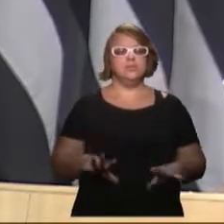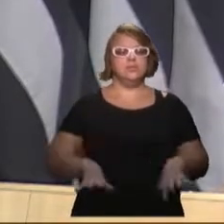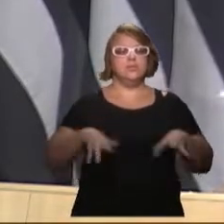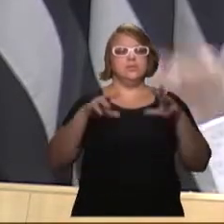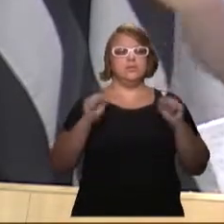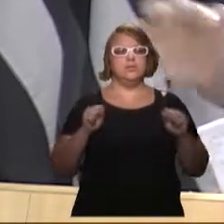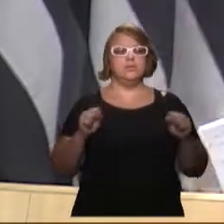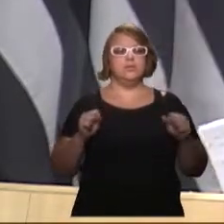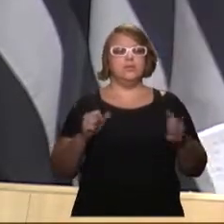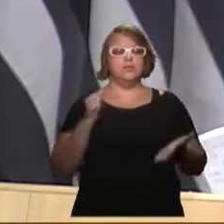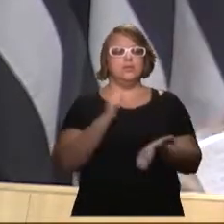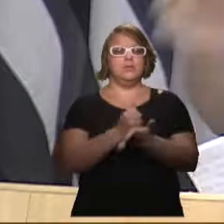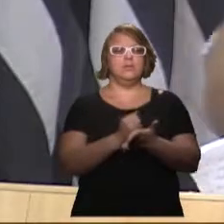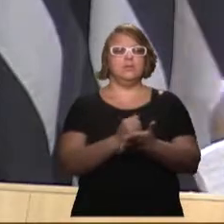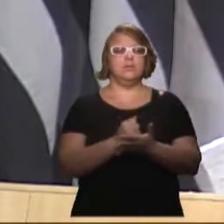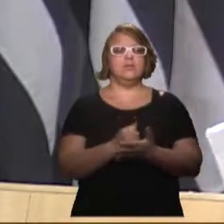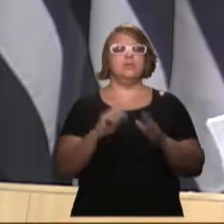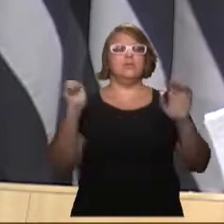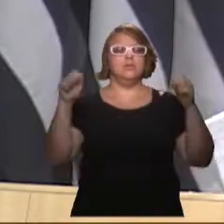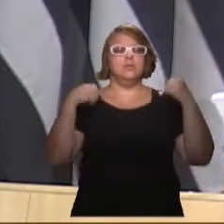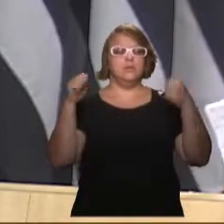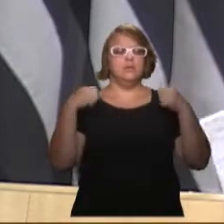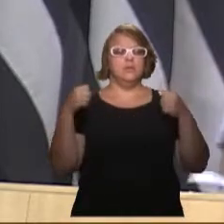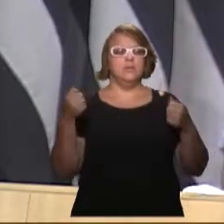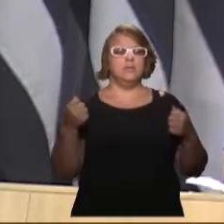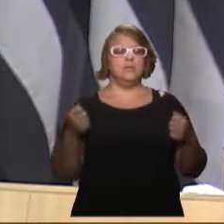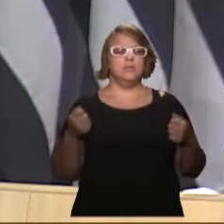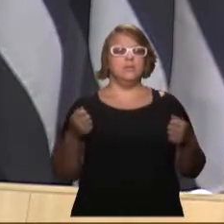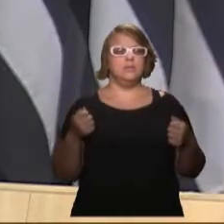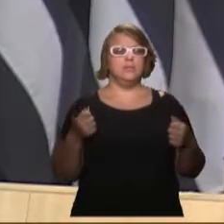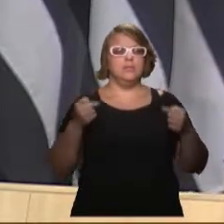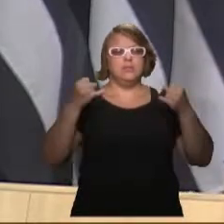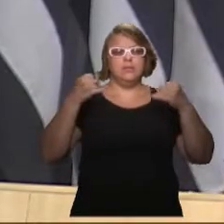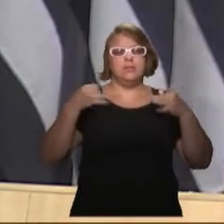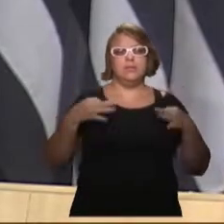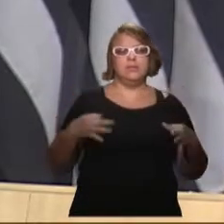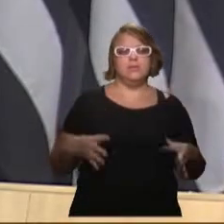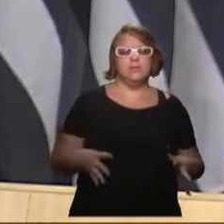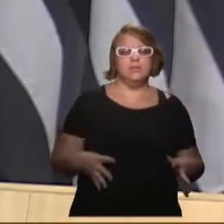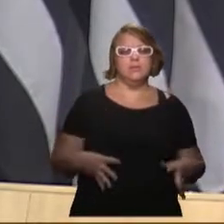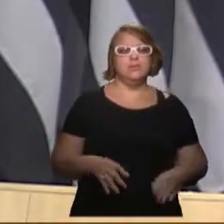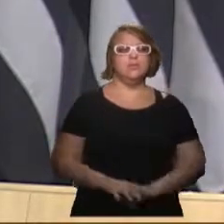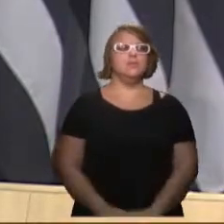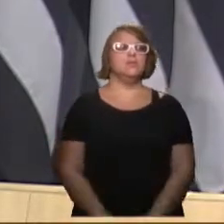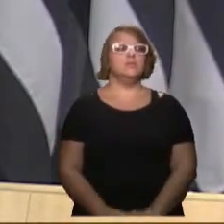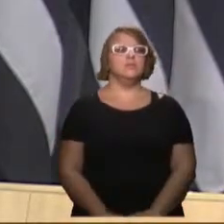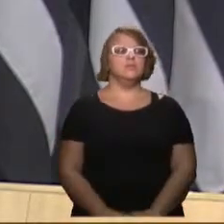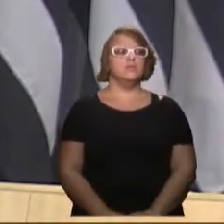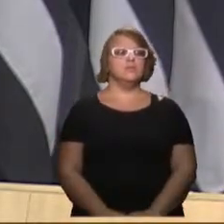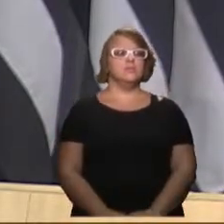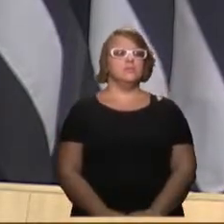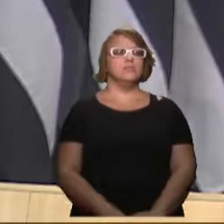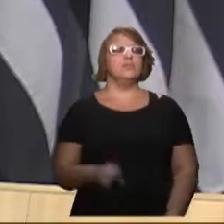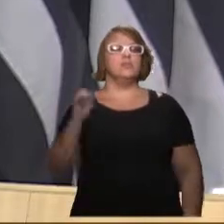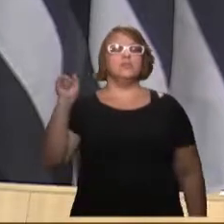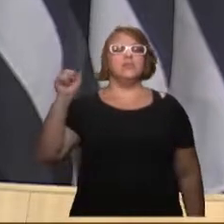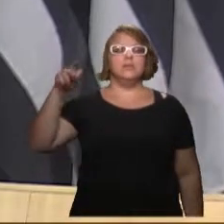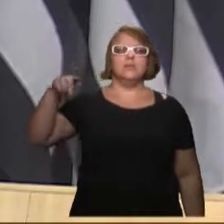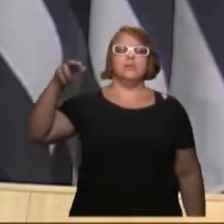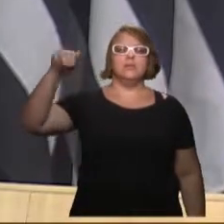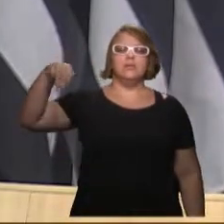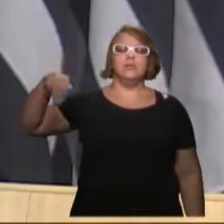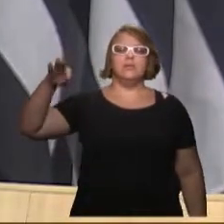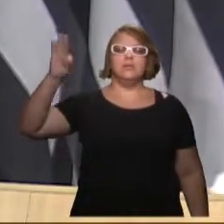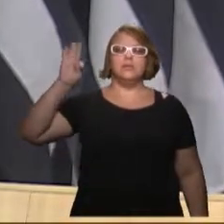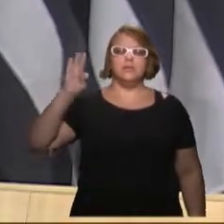que nos forneça um laudo que ateste o que essa empresa nos forneceu aqui, o que o IPMT mandou para nós, para que nós